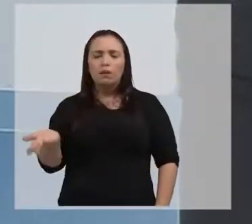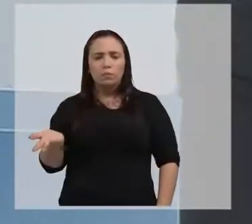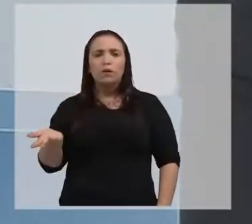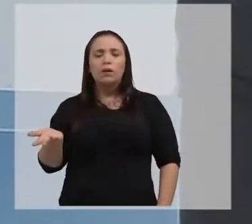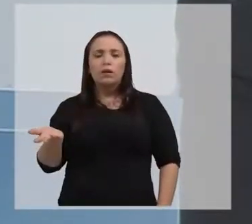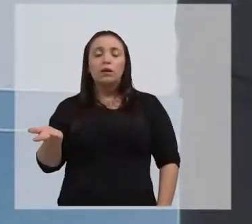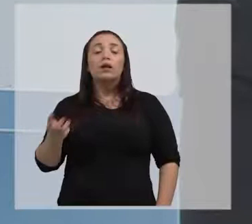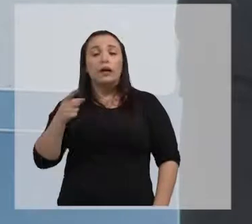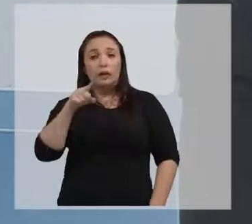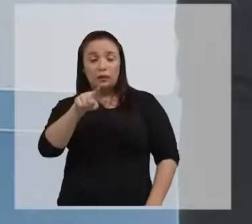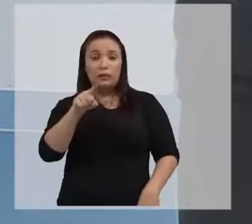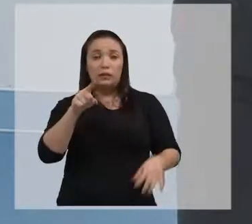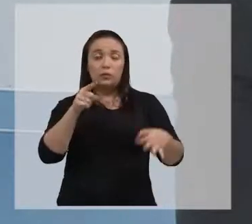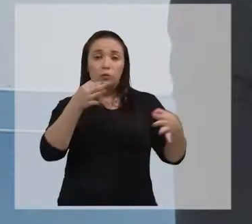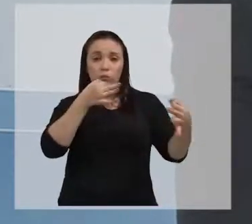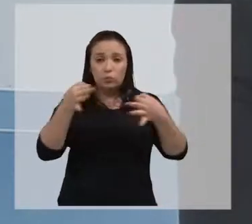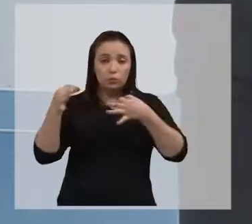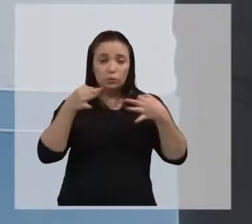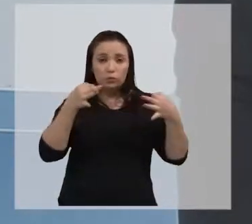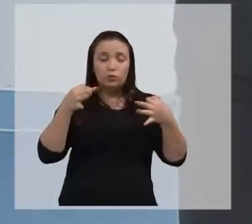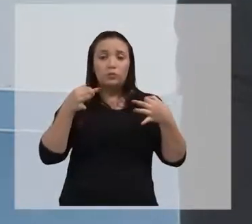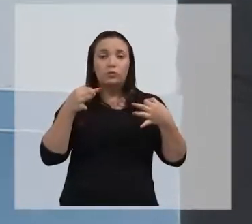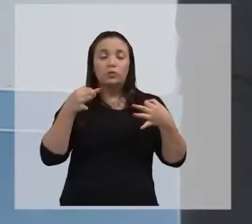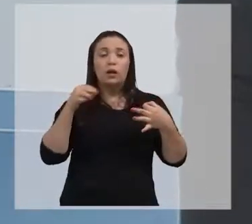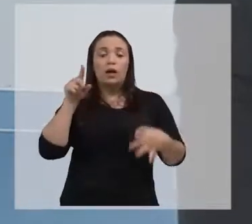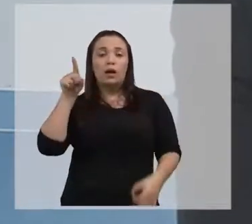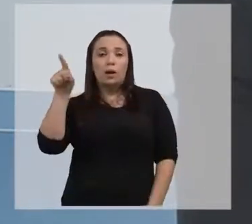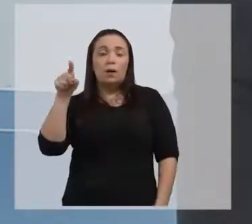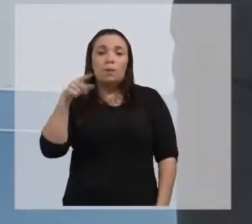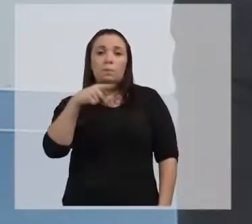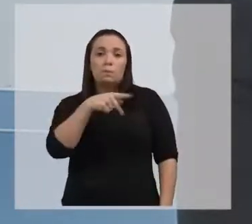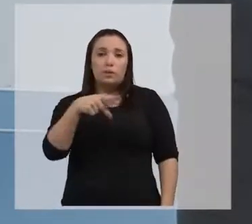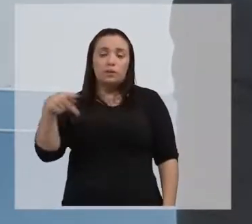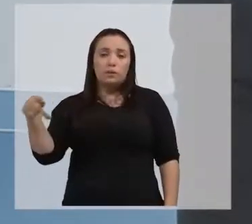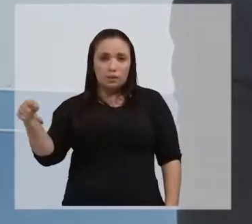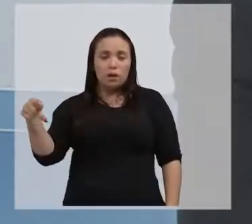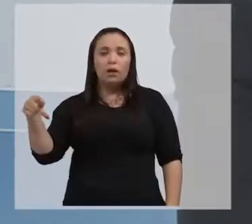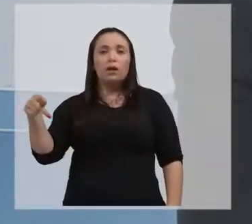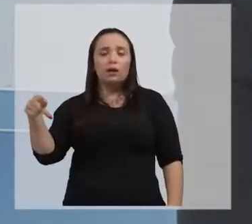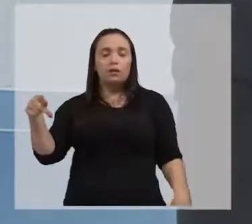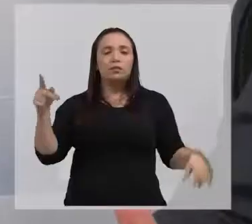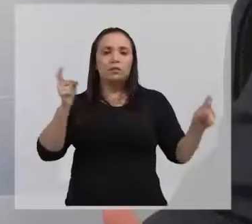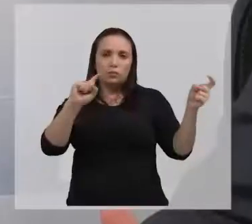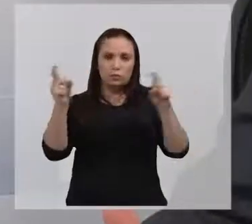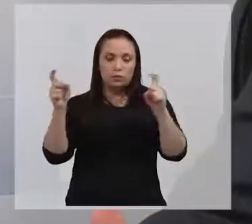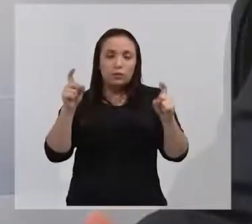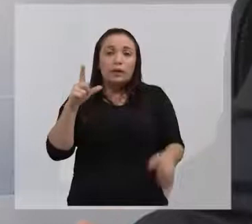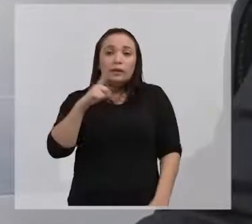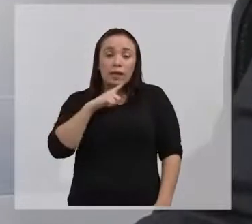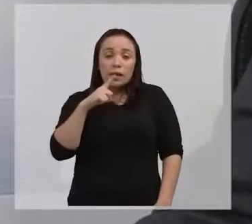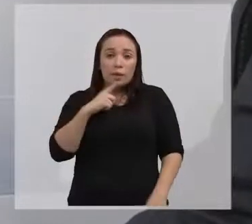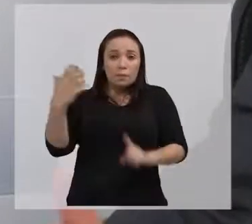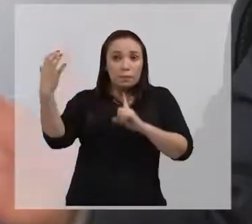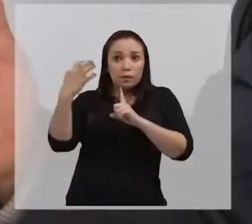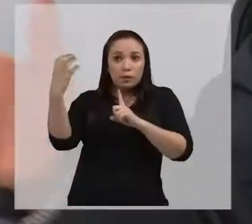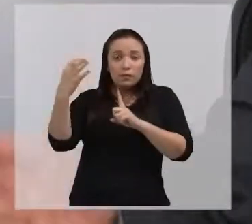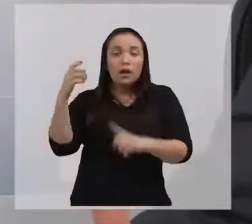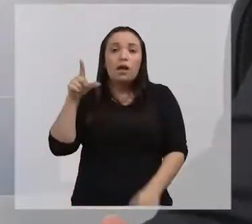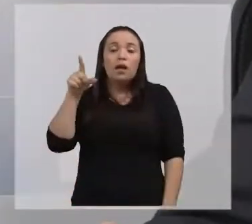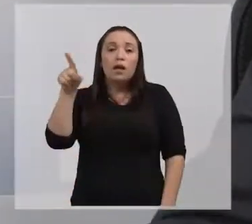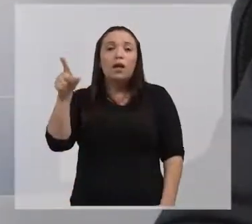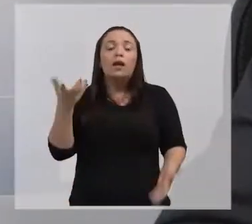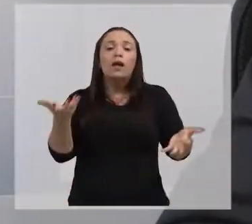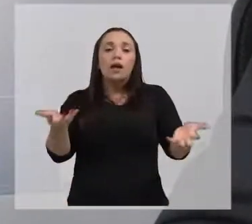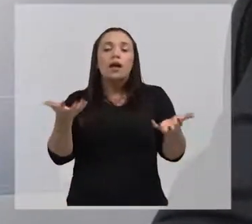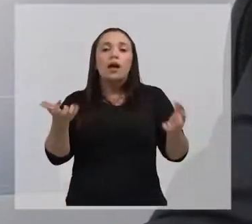discutido até quarta-feira passada, se não fosse a atitude do presidente do PEN, né? Mas aí que tá. Quando houve a pressão, porque eles